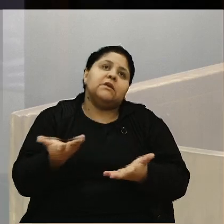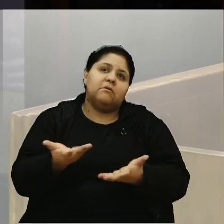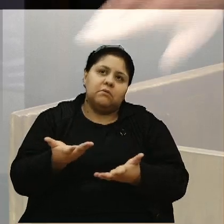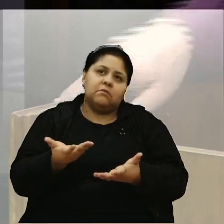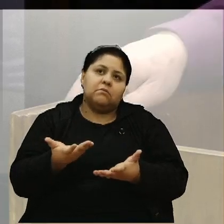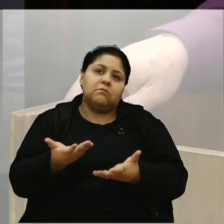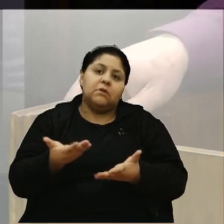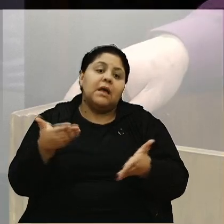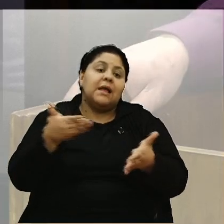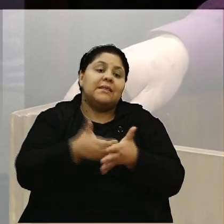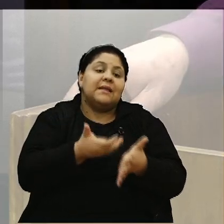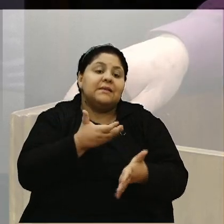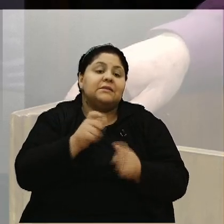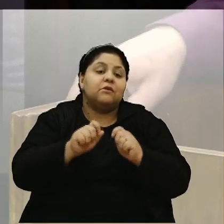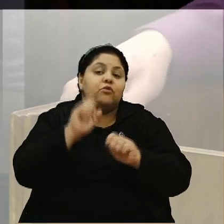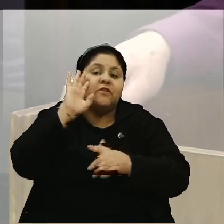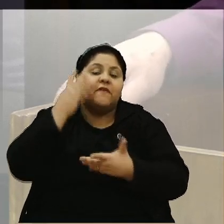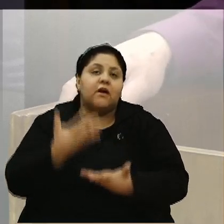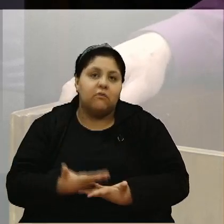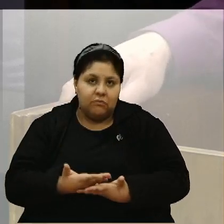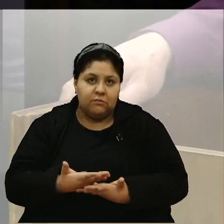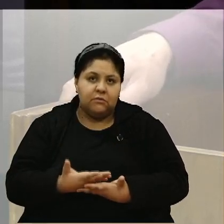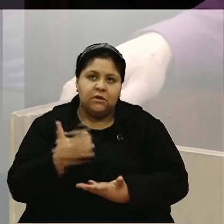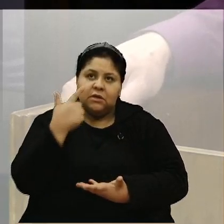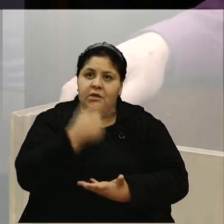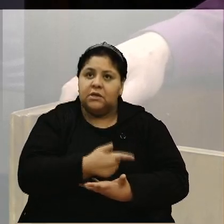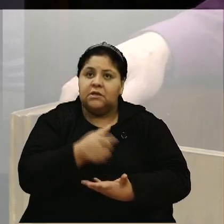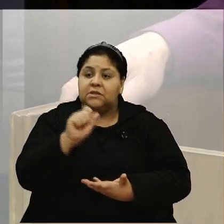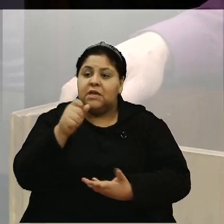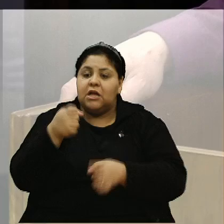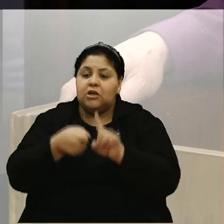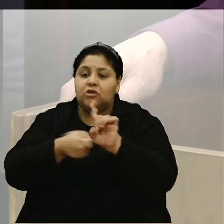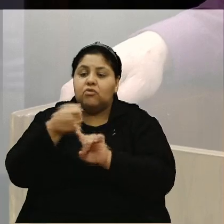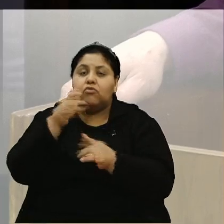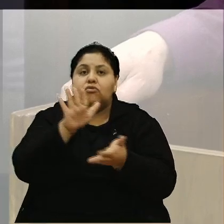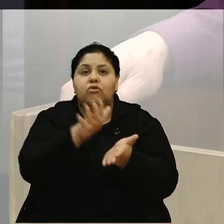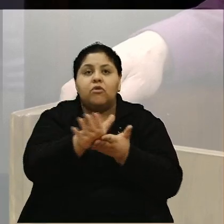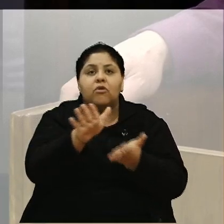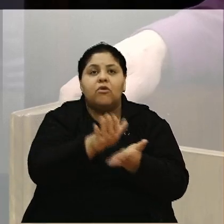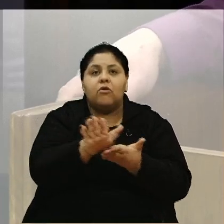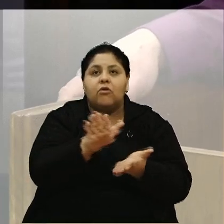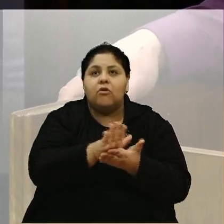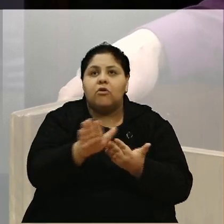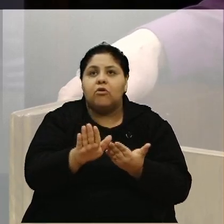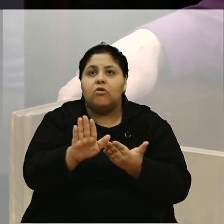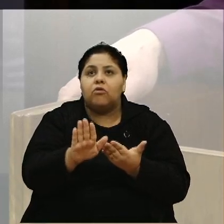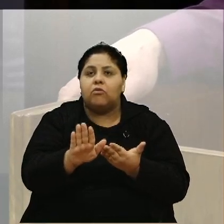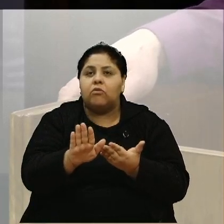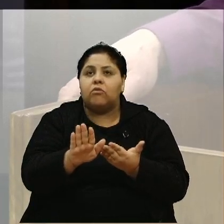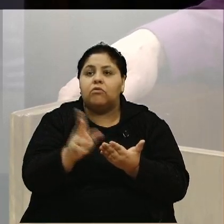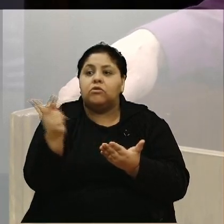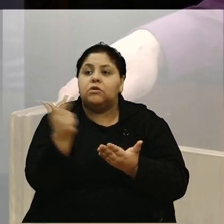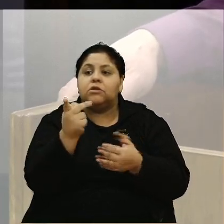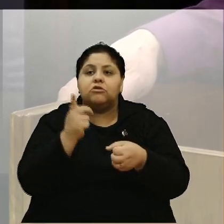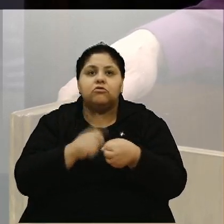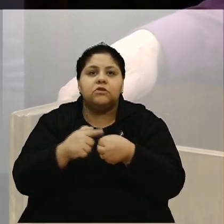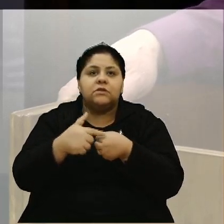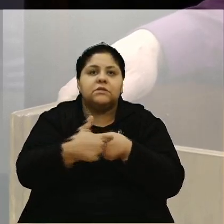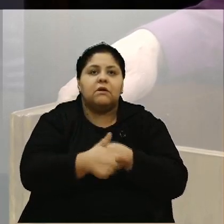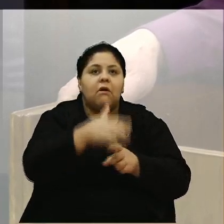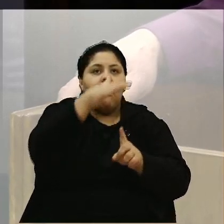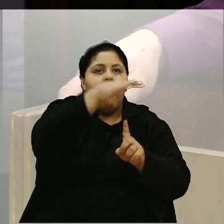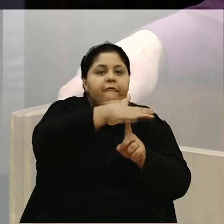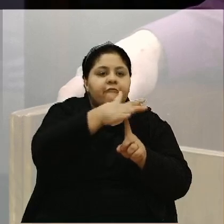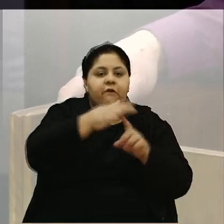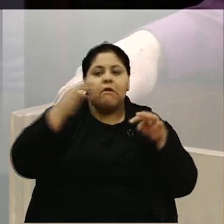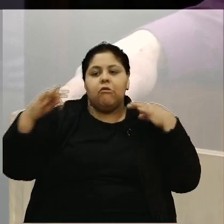até lá, 7, 8 meses, a produção, tem produção no outro lado, que faz as feiras, o